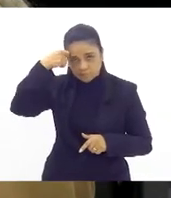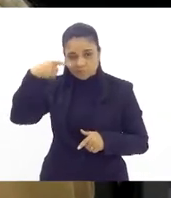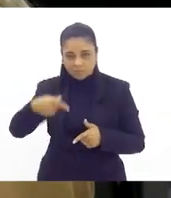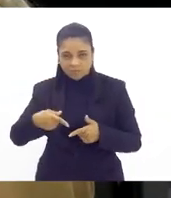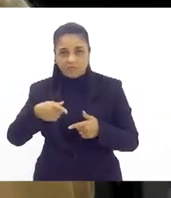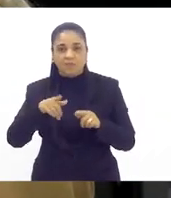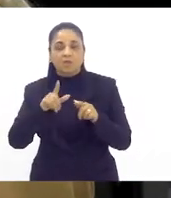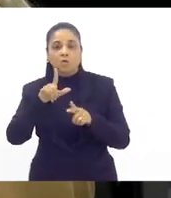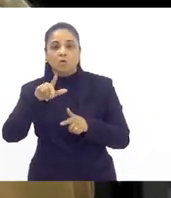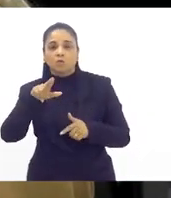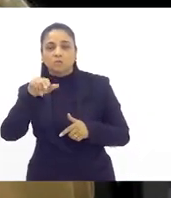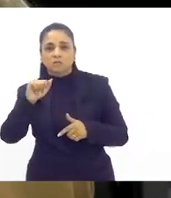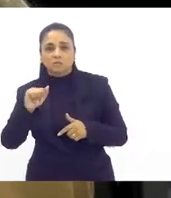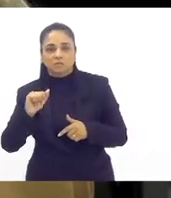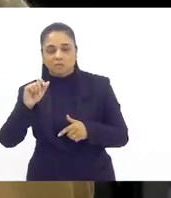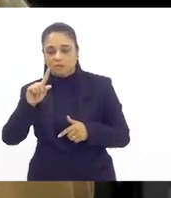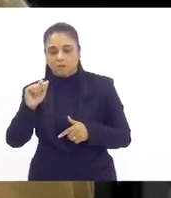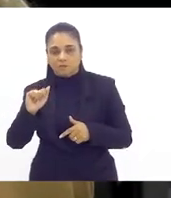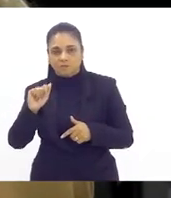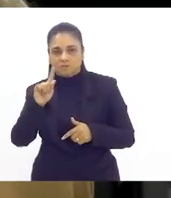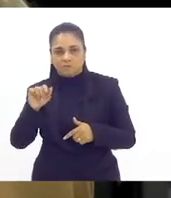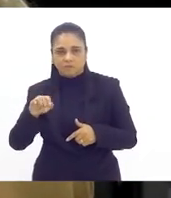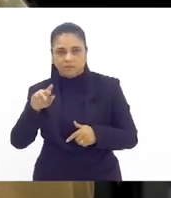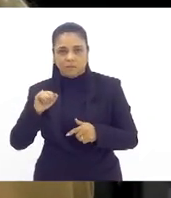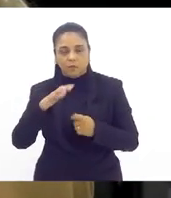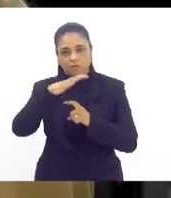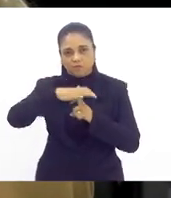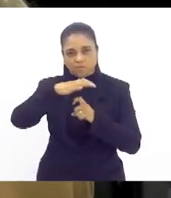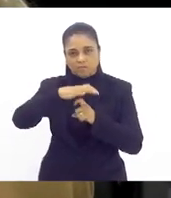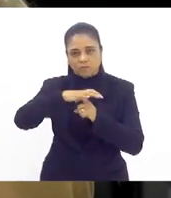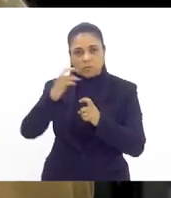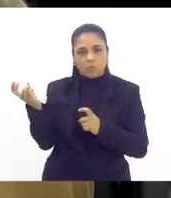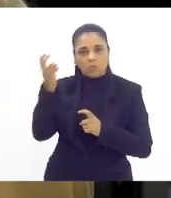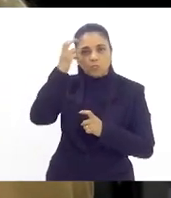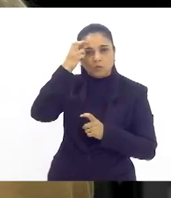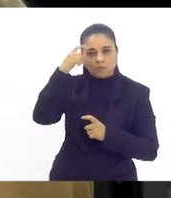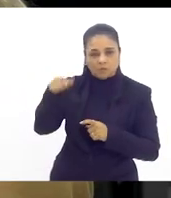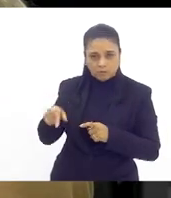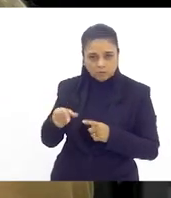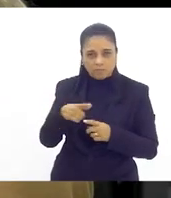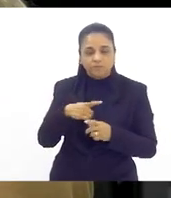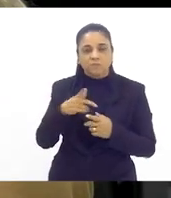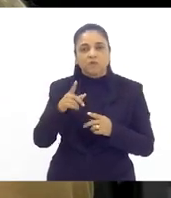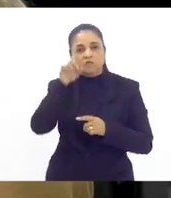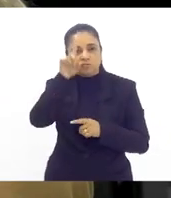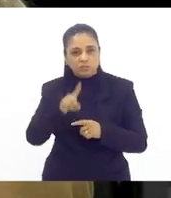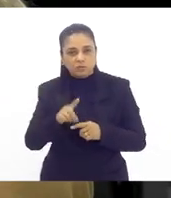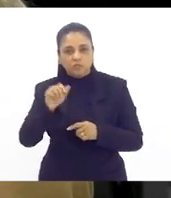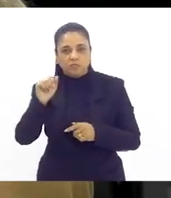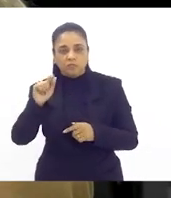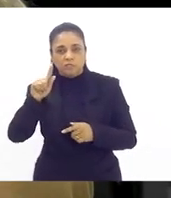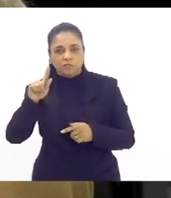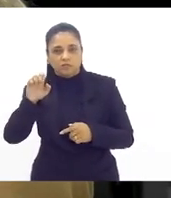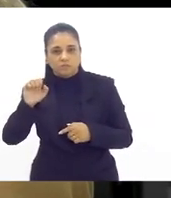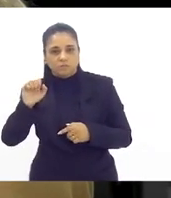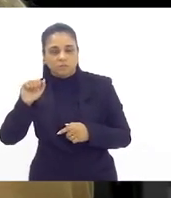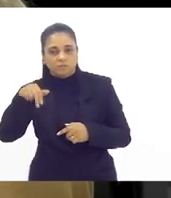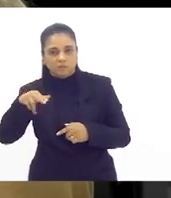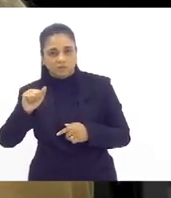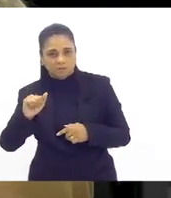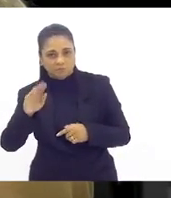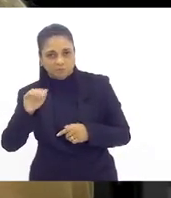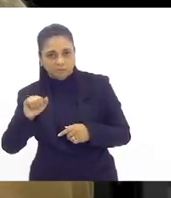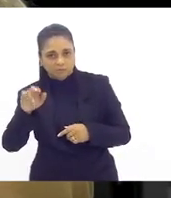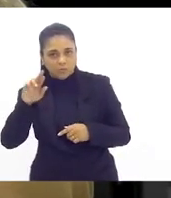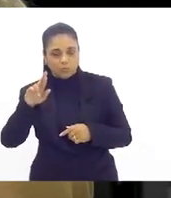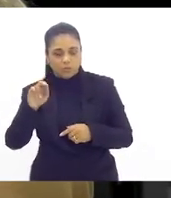a Luciana Azevedo organizadora da feira cultural dos engenhão jeito africano da mulher